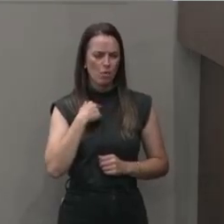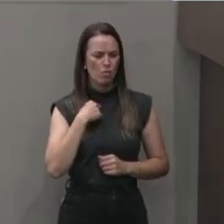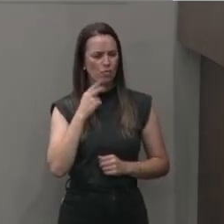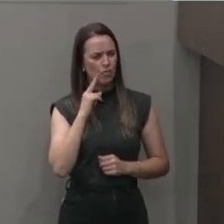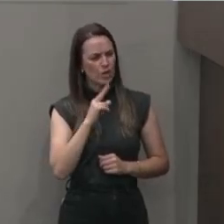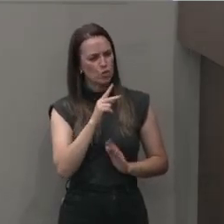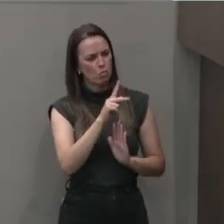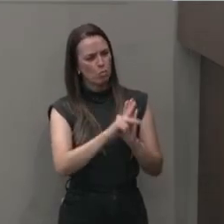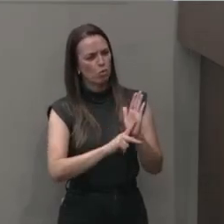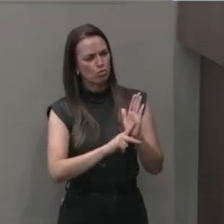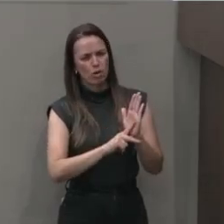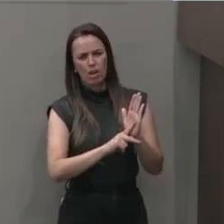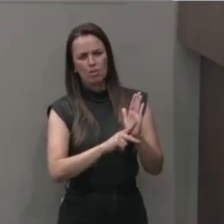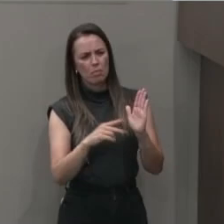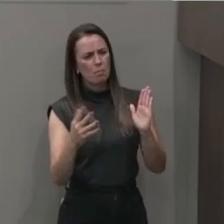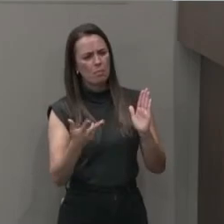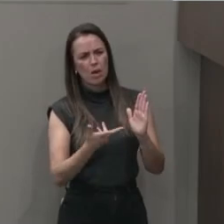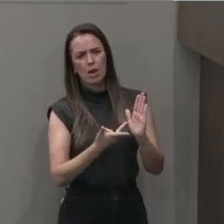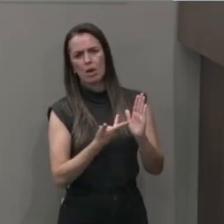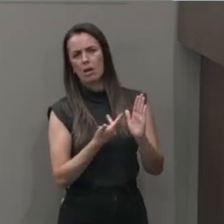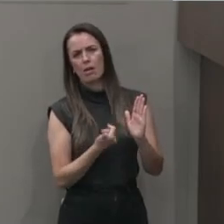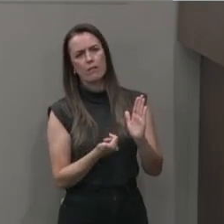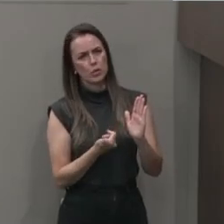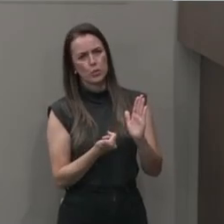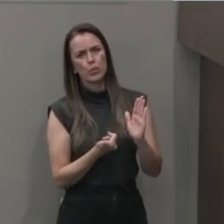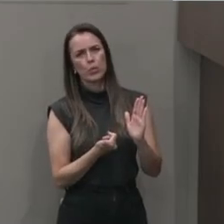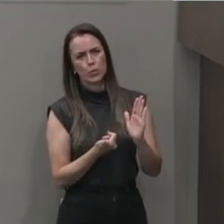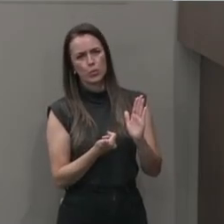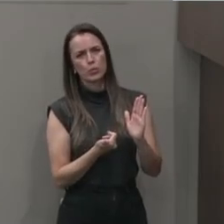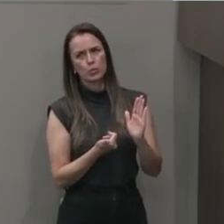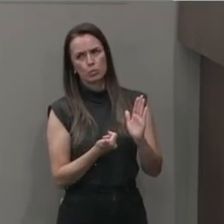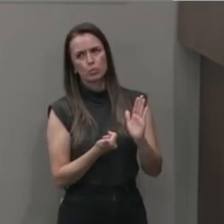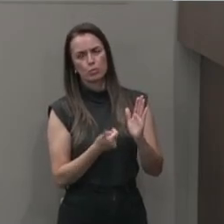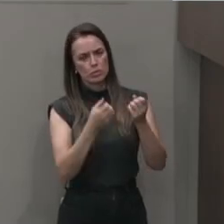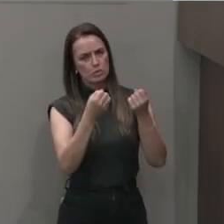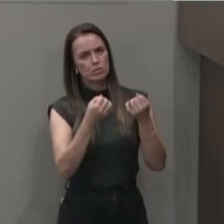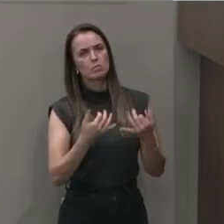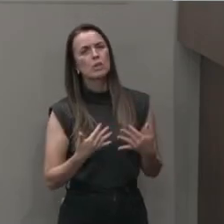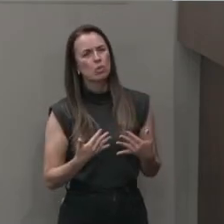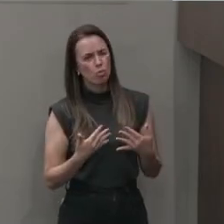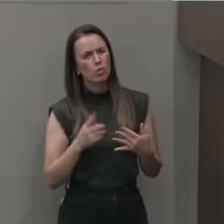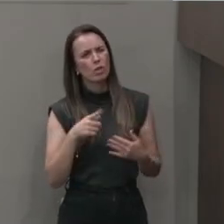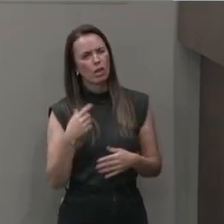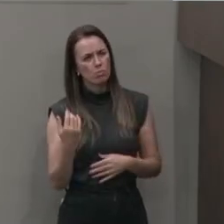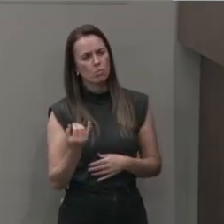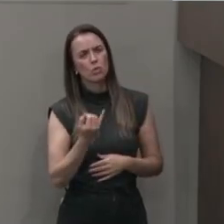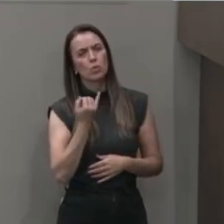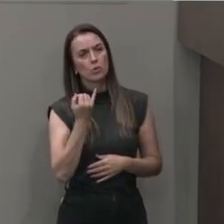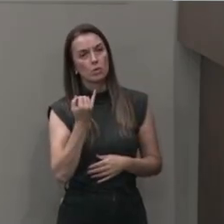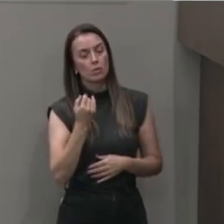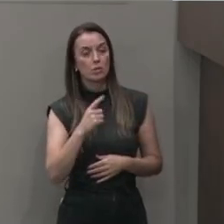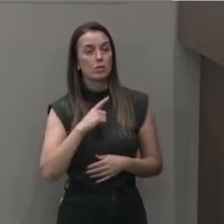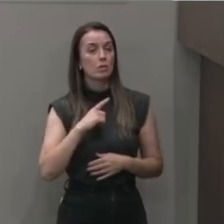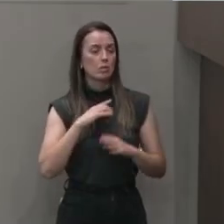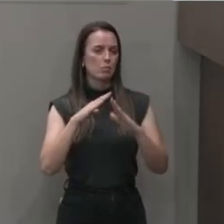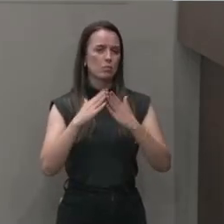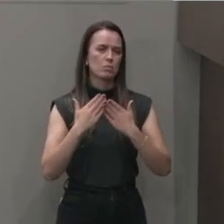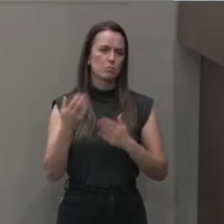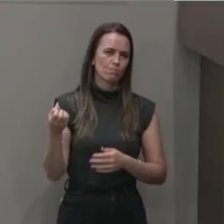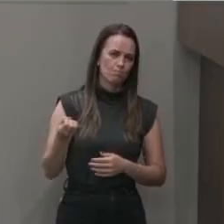é fantástico, acho que a senhora colocou muito bem aqui, a importância de ter uma escola nova,